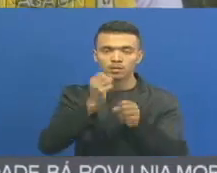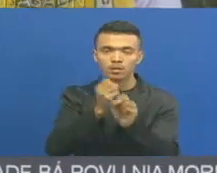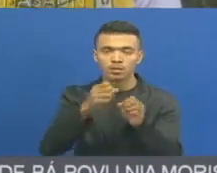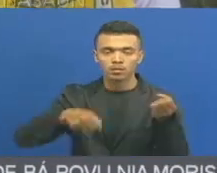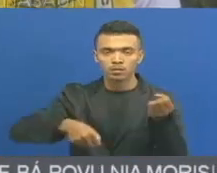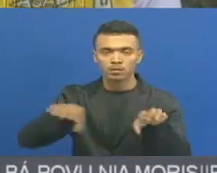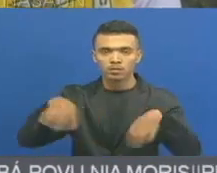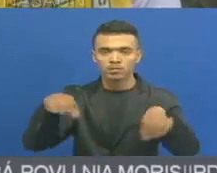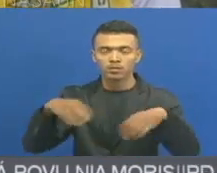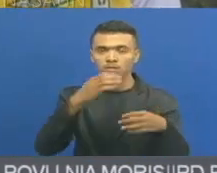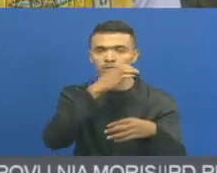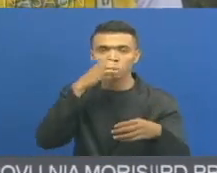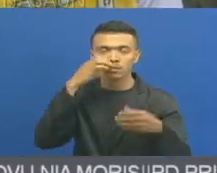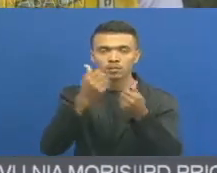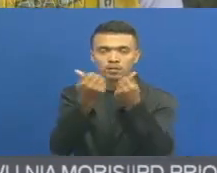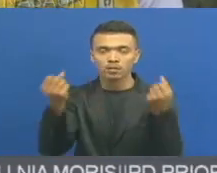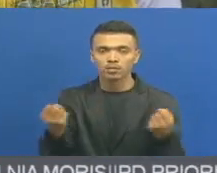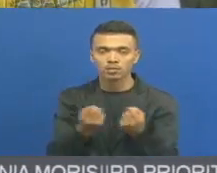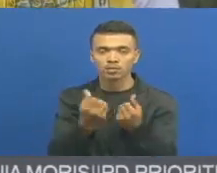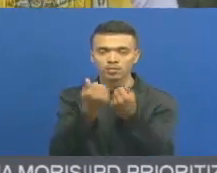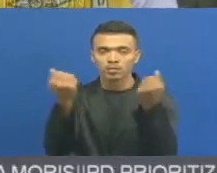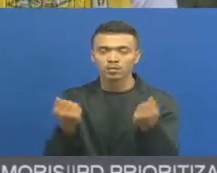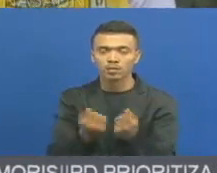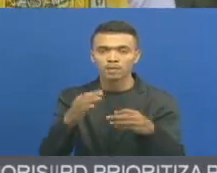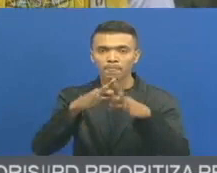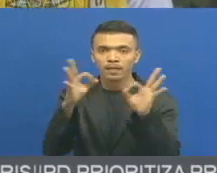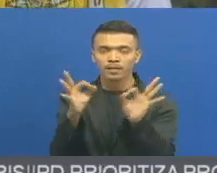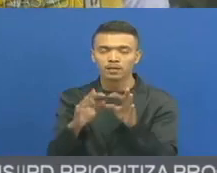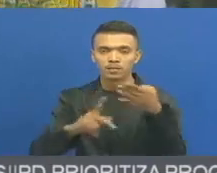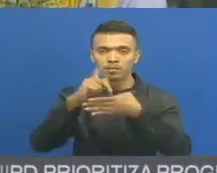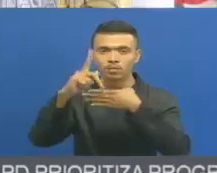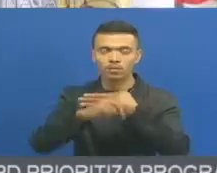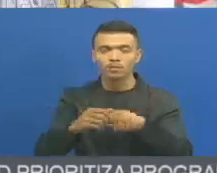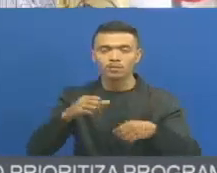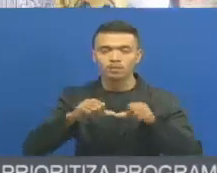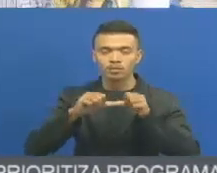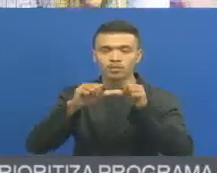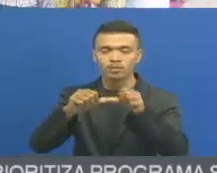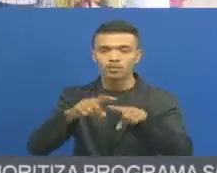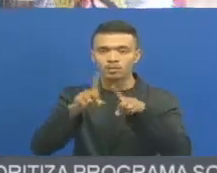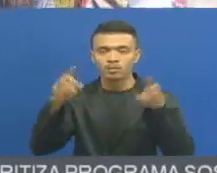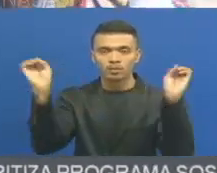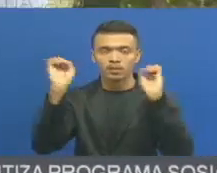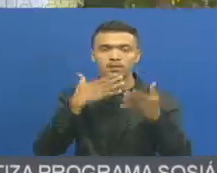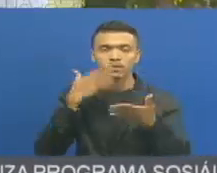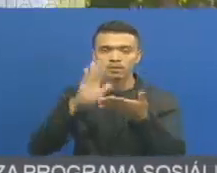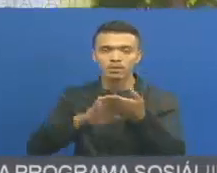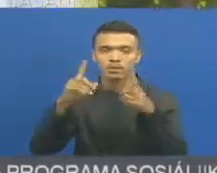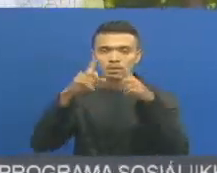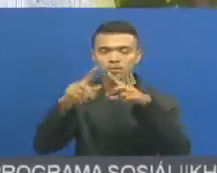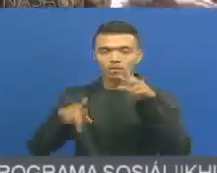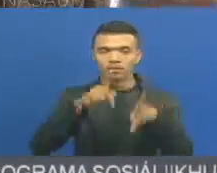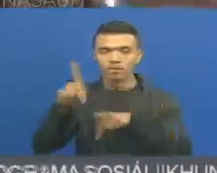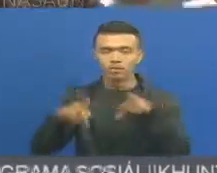ihe nivel suku no aldea no se hadia programa balu ne be antes ne lau ona, mai be la ihe beneficio ba povo no